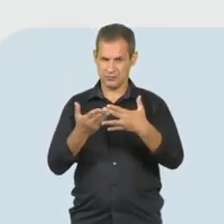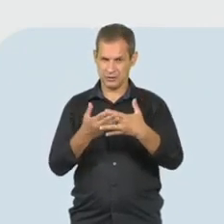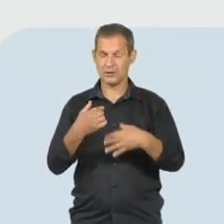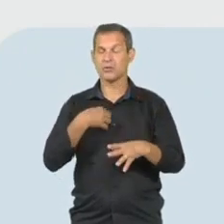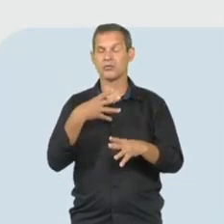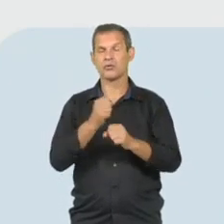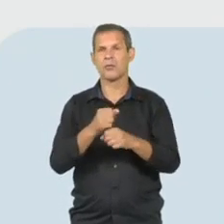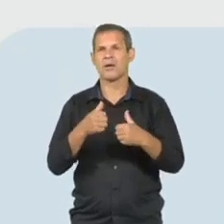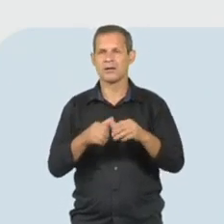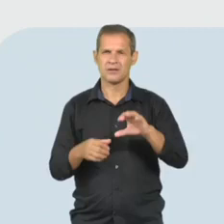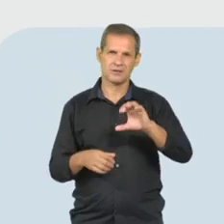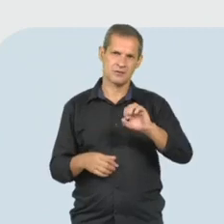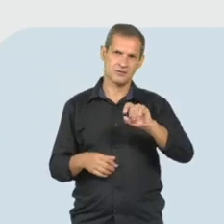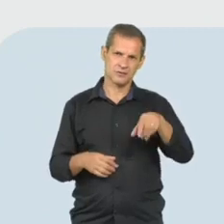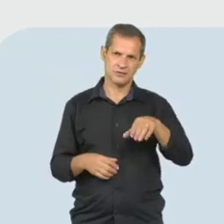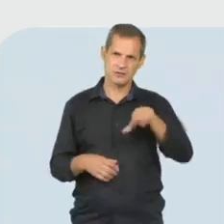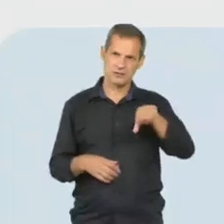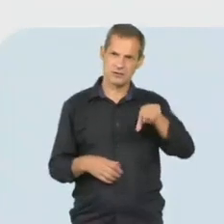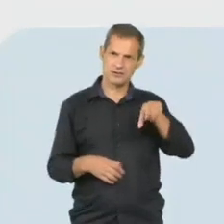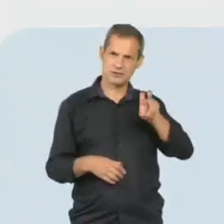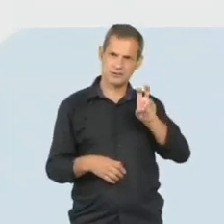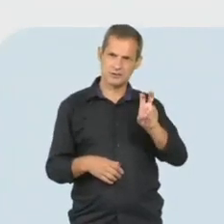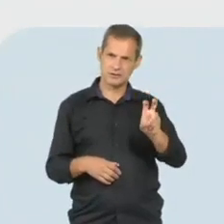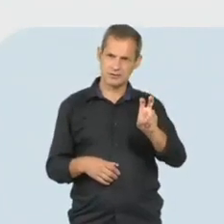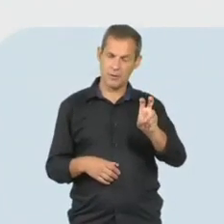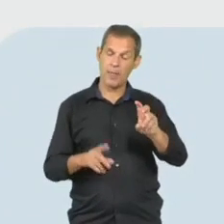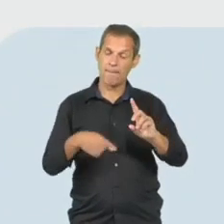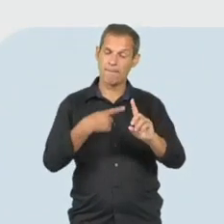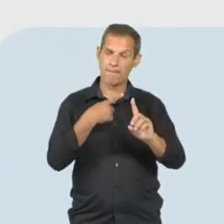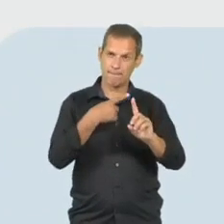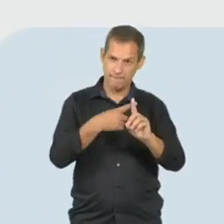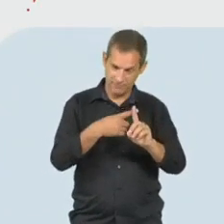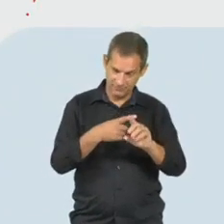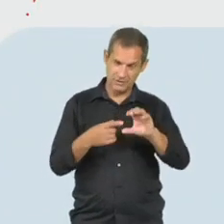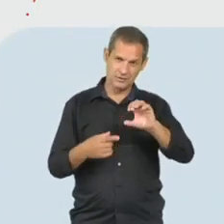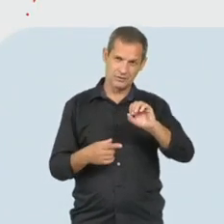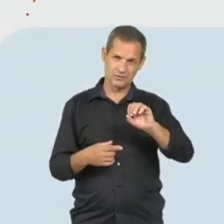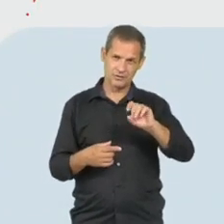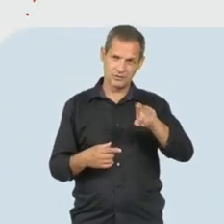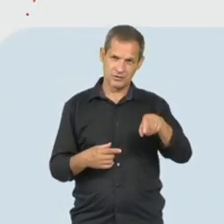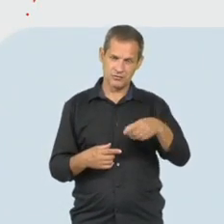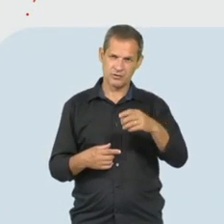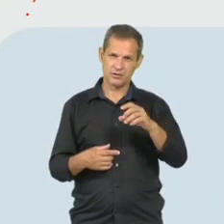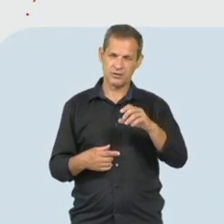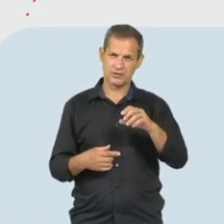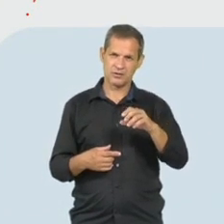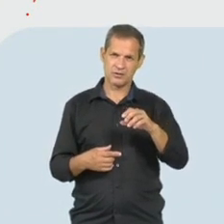tenho que somar esse 0,95 mais o